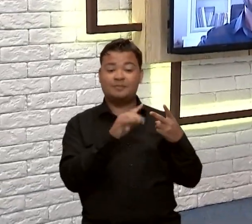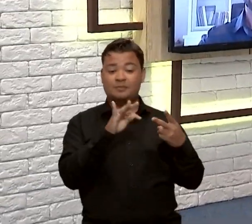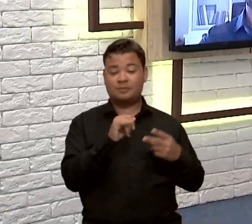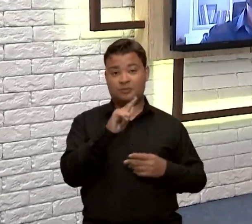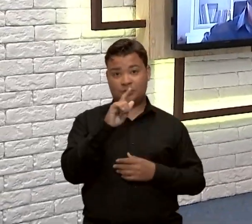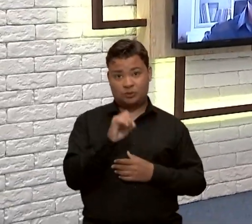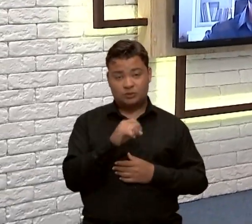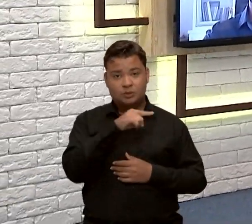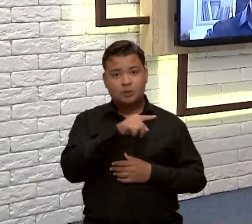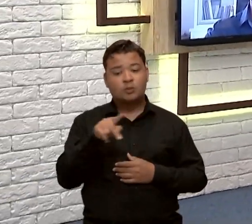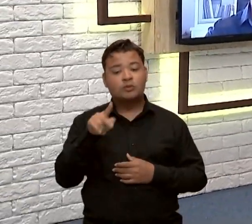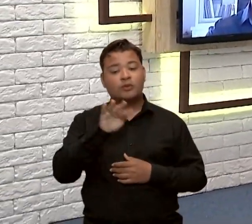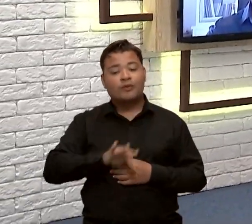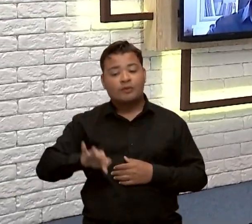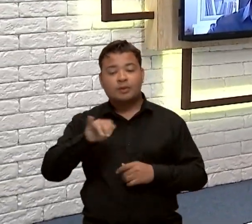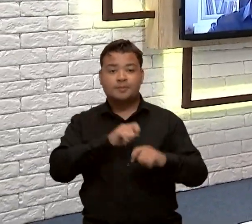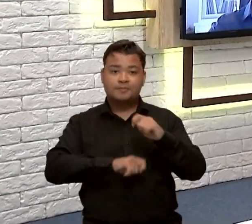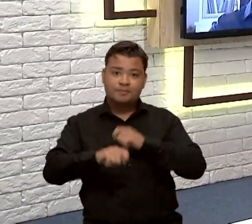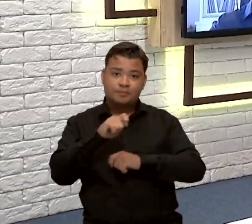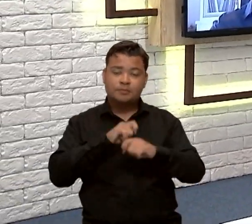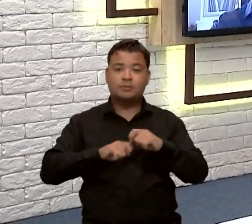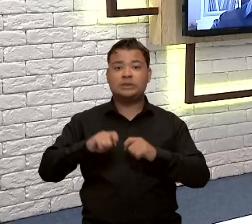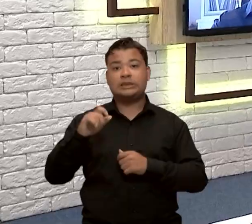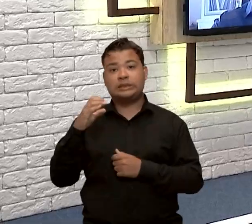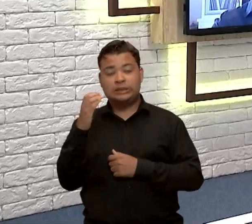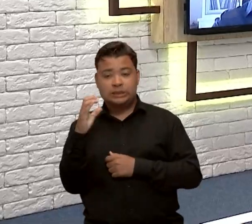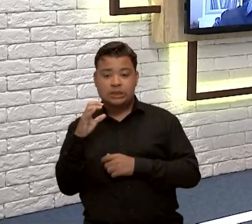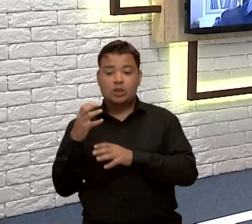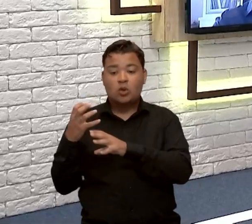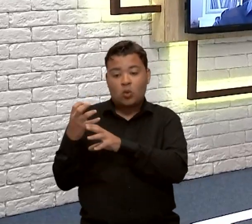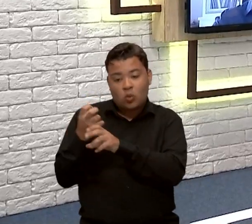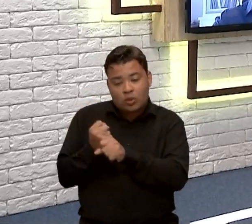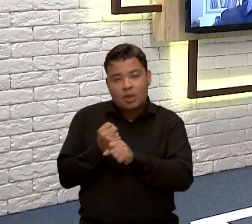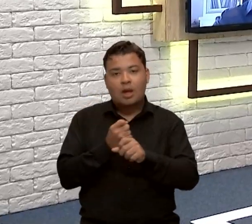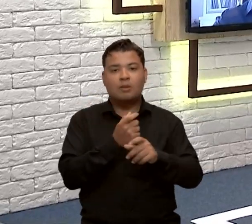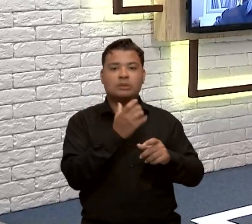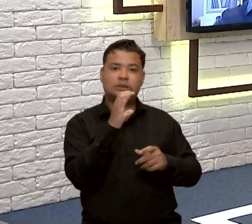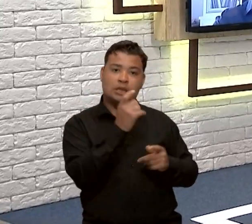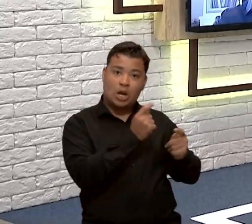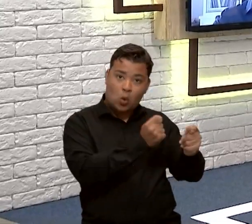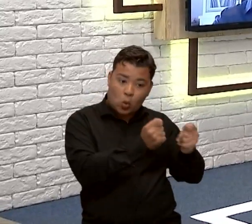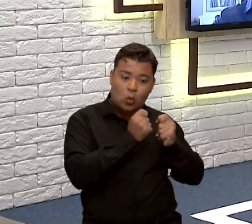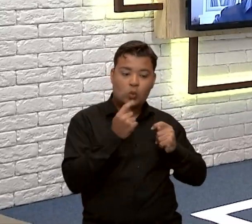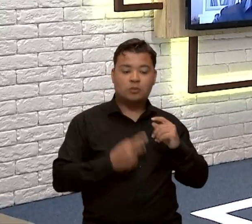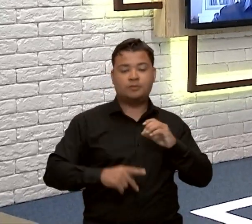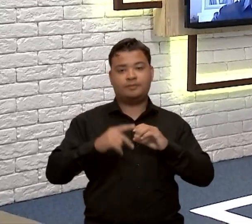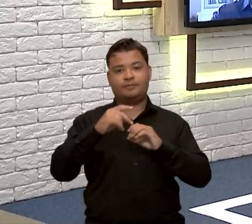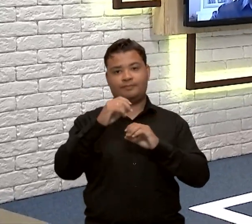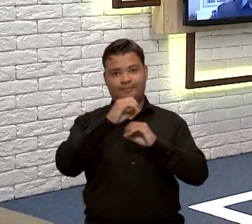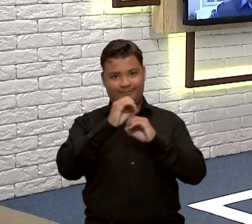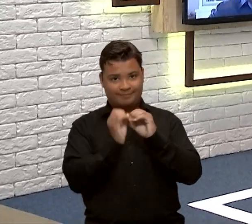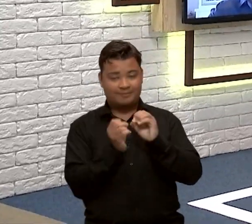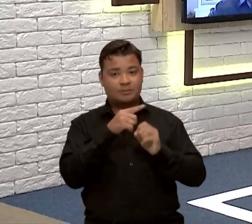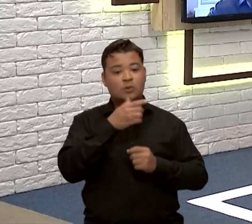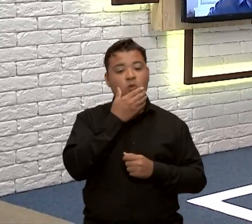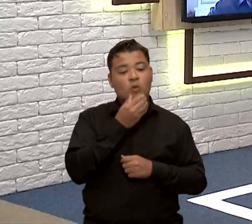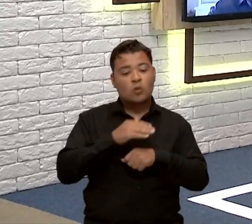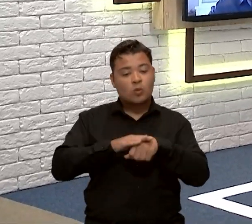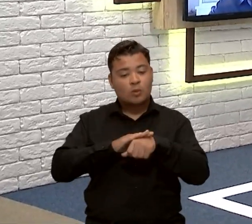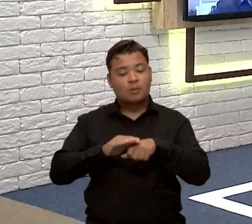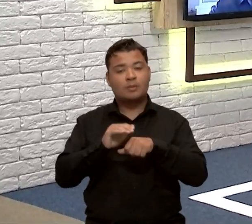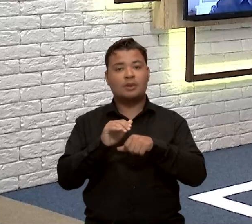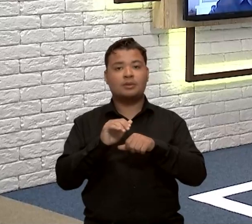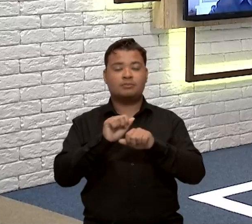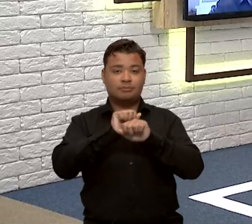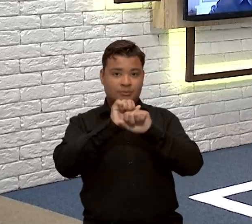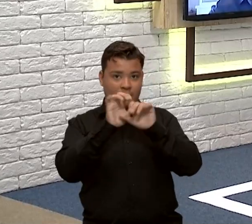de Administração, Ciências Contábeis e Ciências Econômicas da UFG. E ele se identifica como um homem de pele clara, com barba cheia